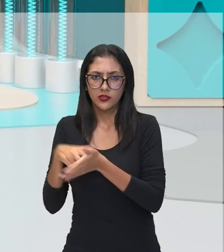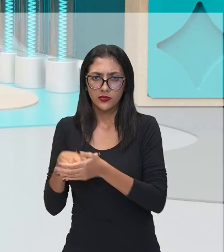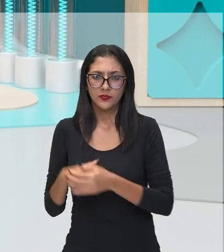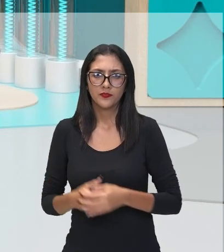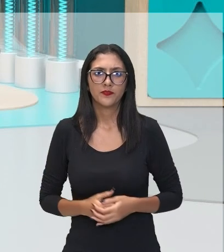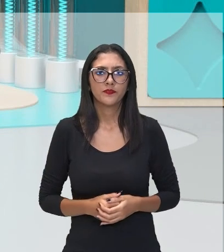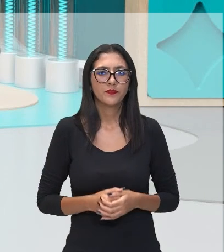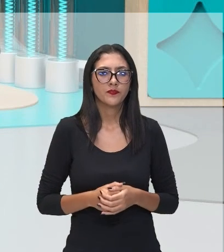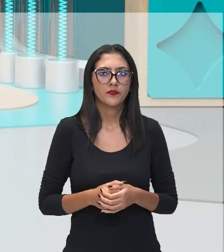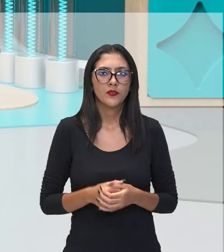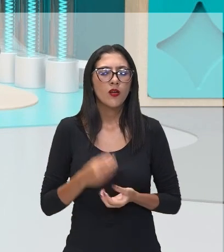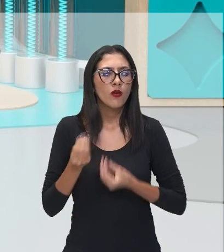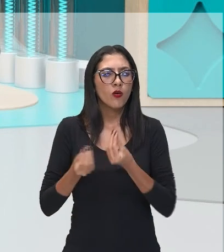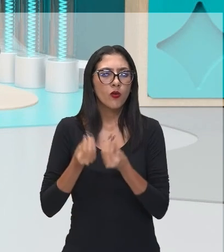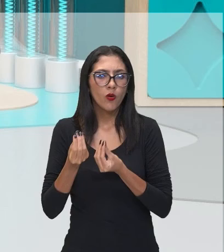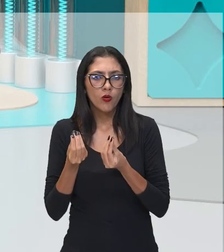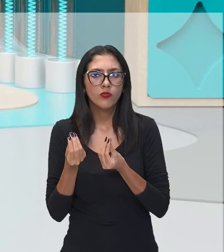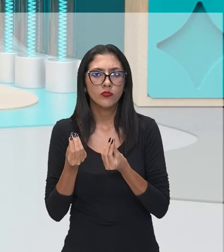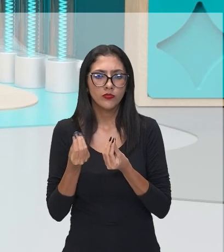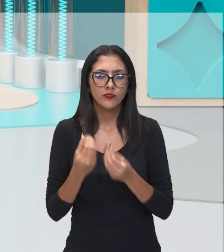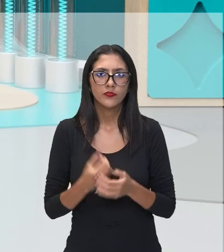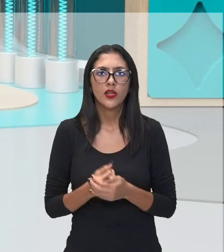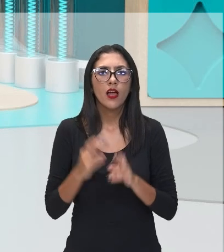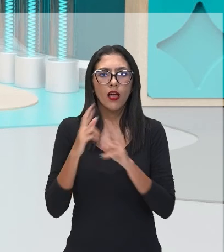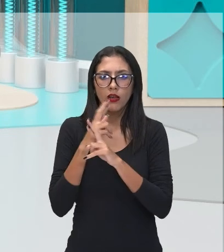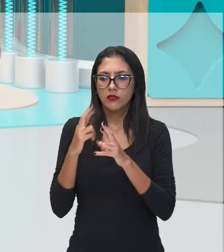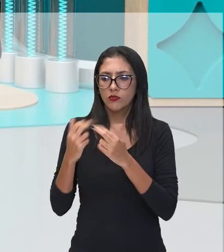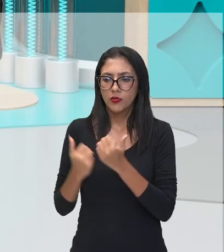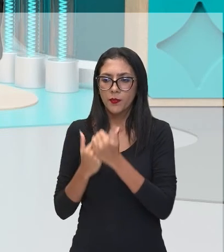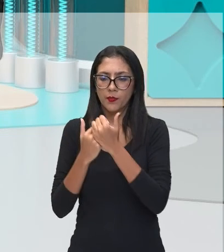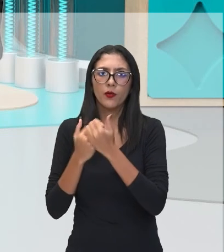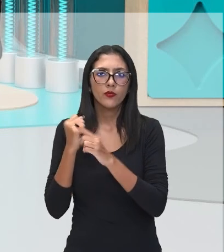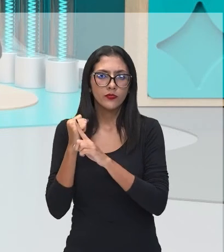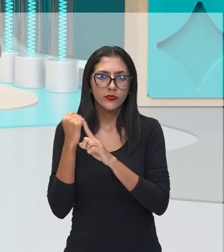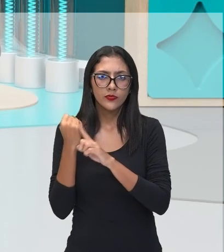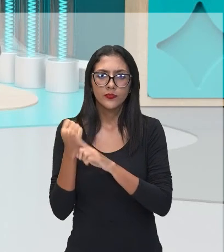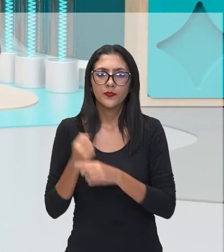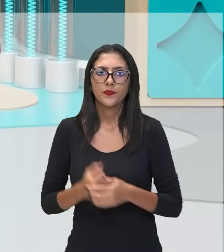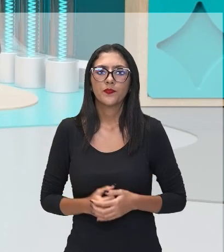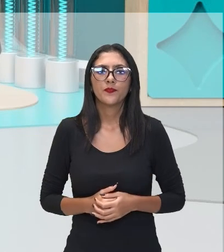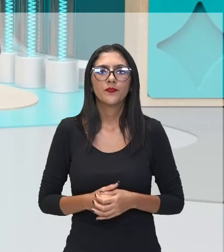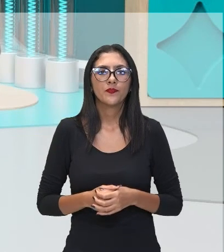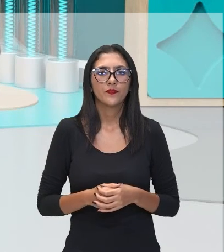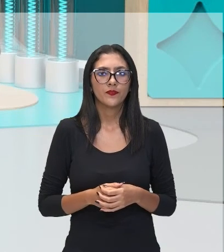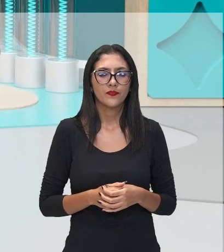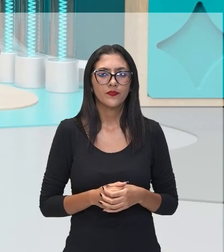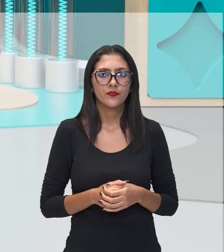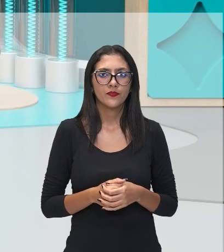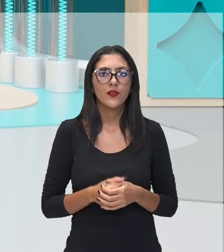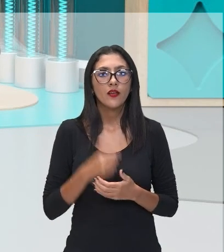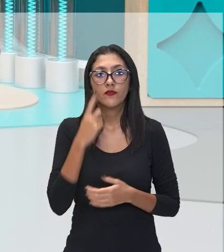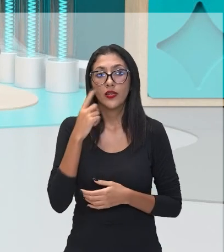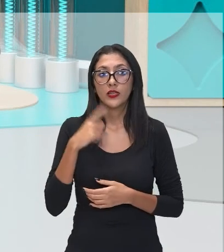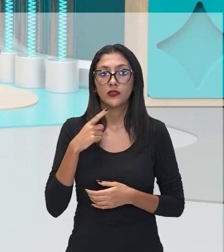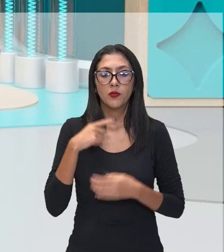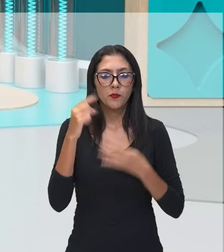Por meio de medidas socioeducativas, ok? Para defender o ponto de vista, ele colocou os argumentos aqui. Olha